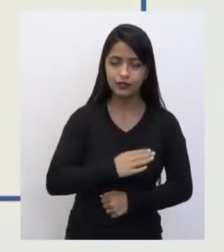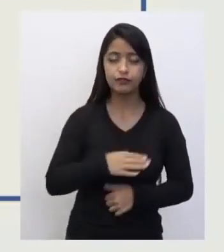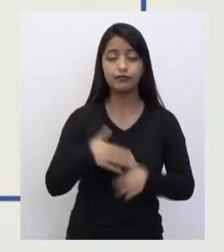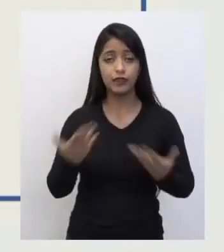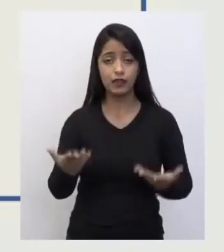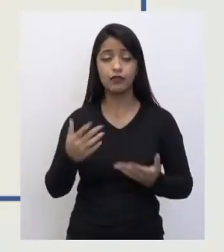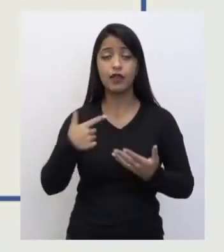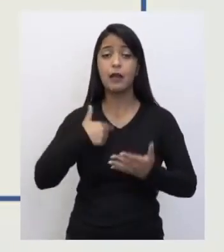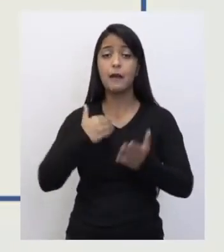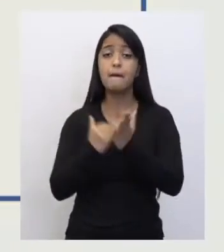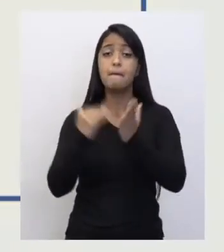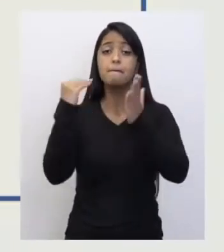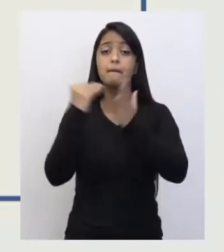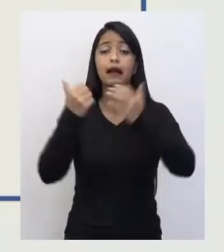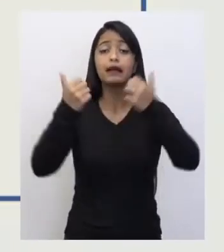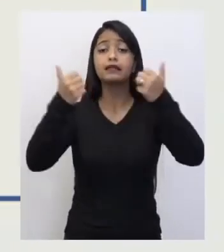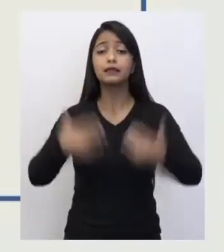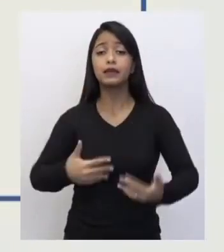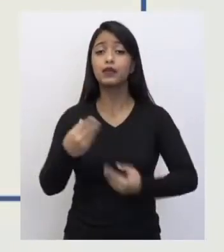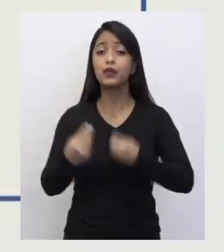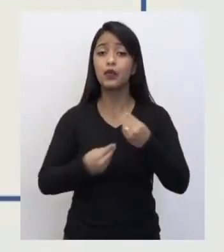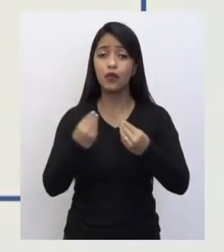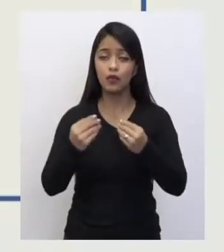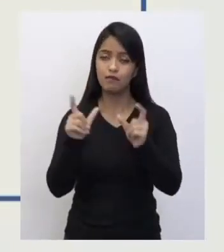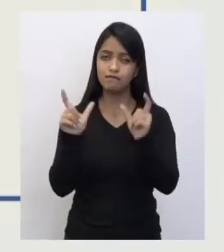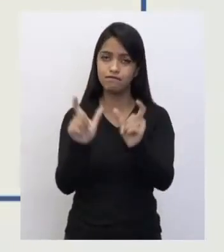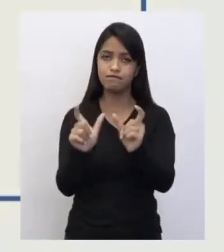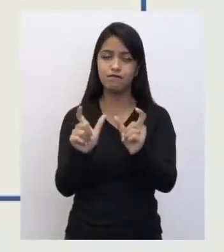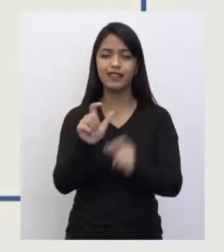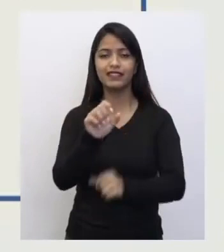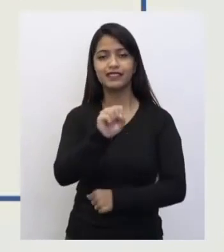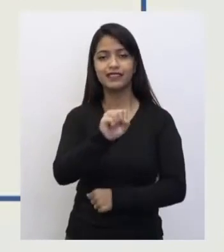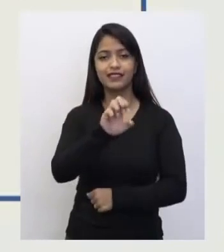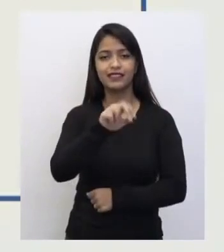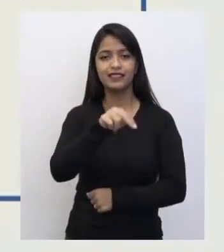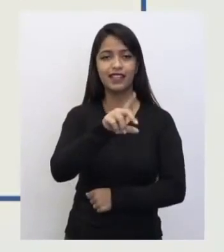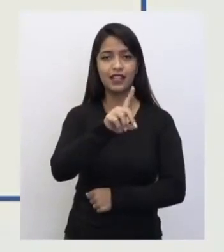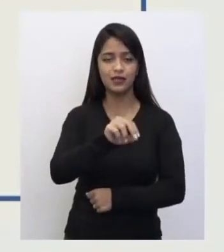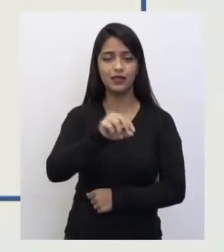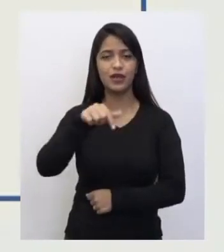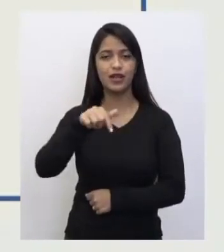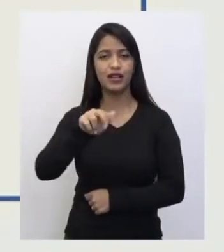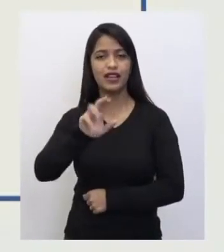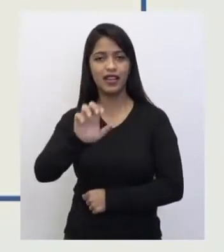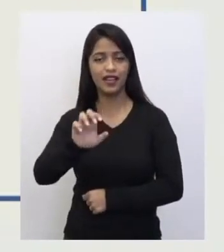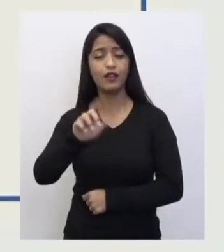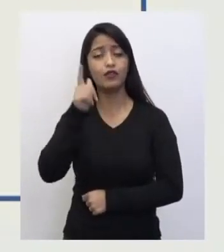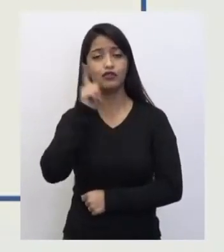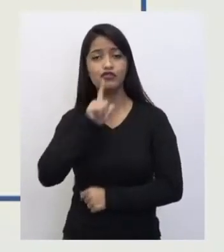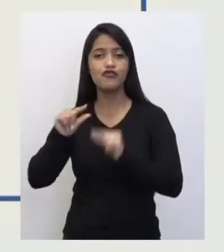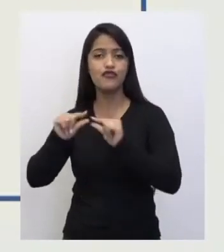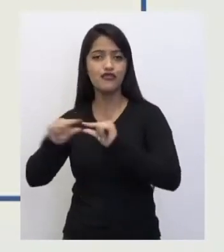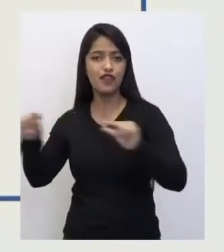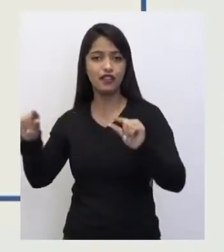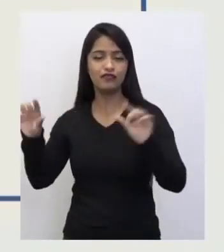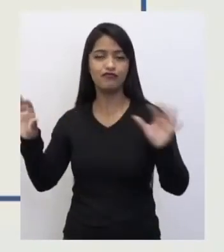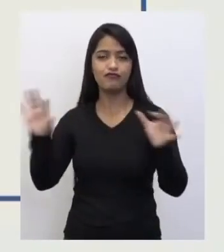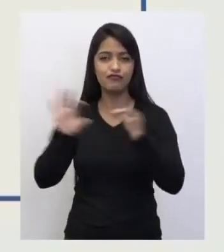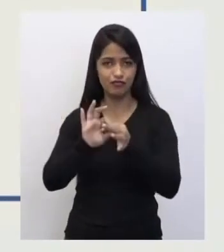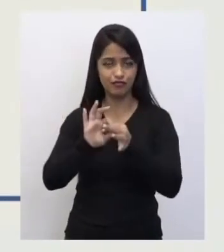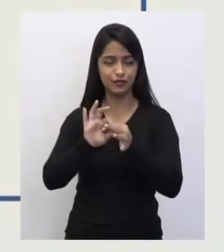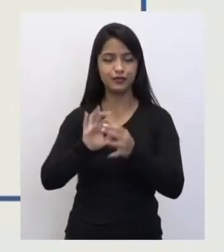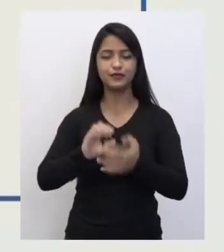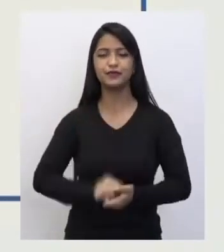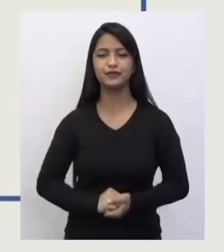então, eu expliquei um pouquinho mais, eu desenrolei um pouquinho mais e já conectei com a frase seguinte que eu tinha,